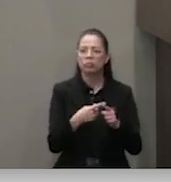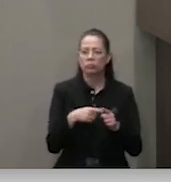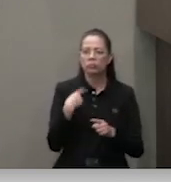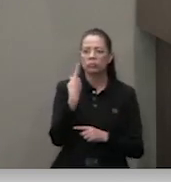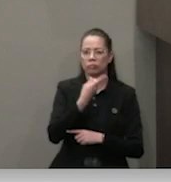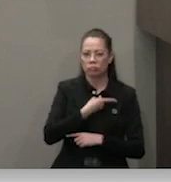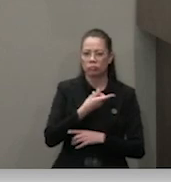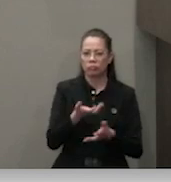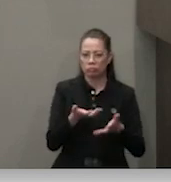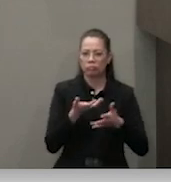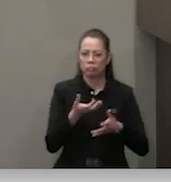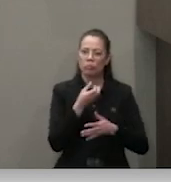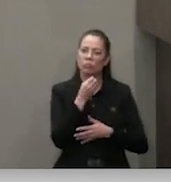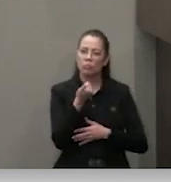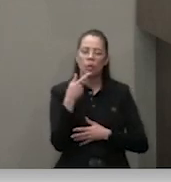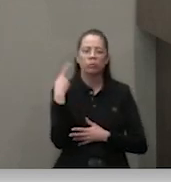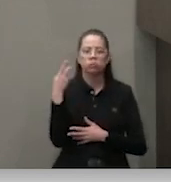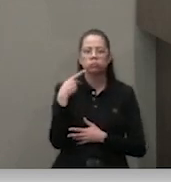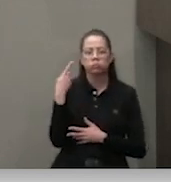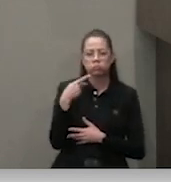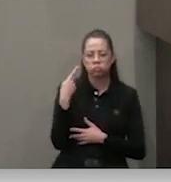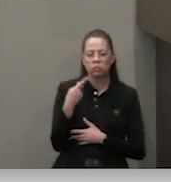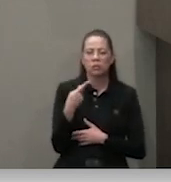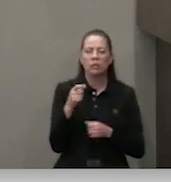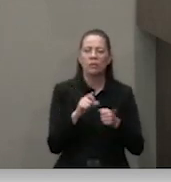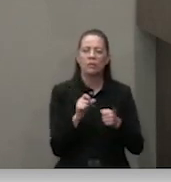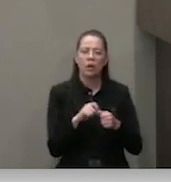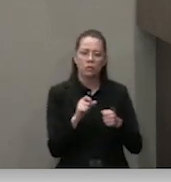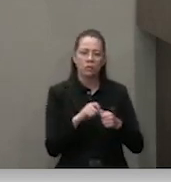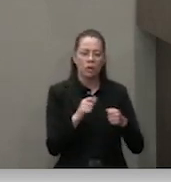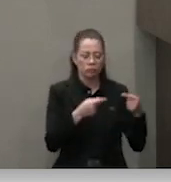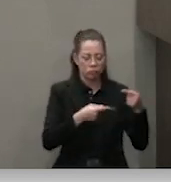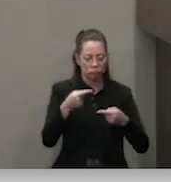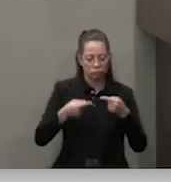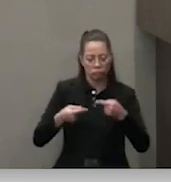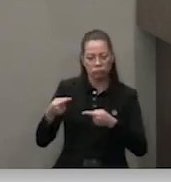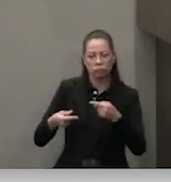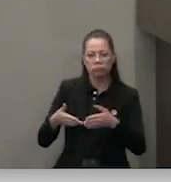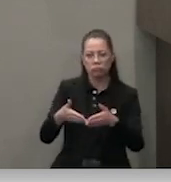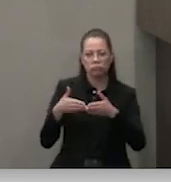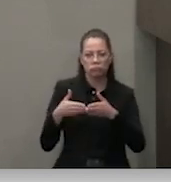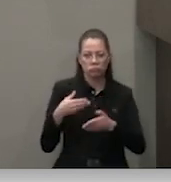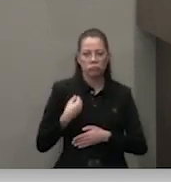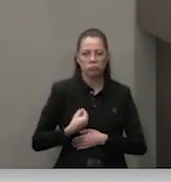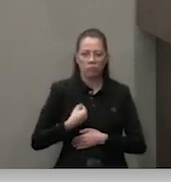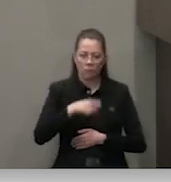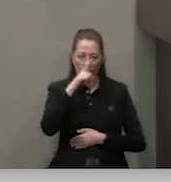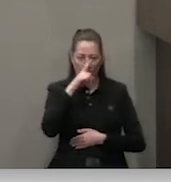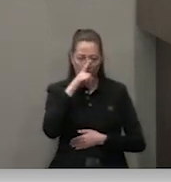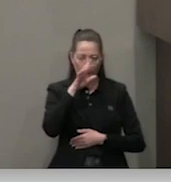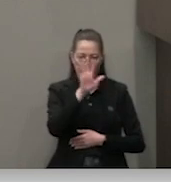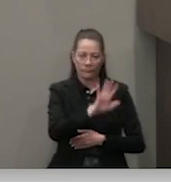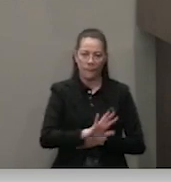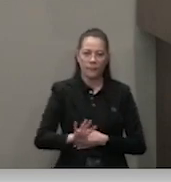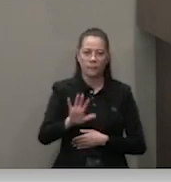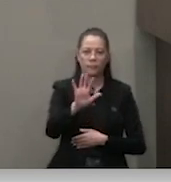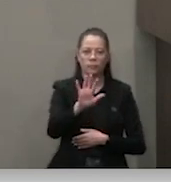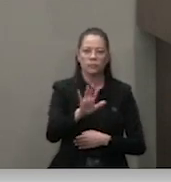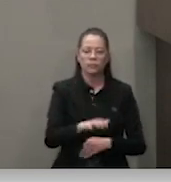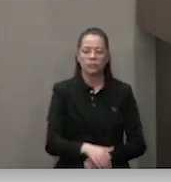dever como bom político brigar quem por quem coloca sua vida em risco para nos defender perante a nossa